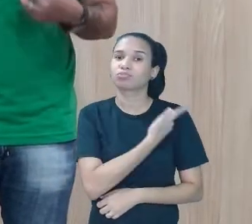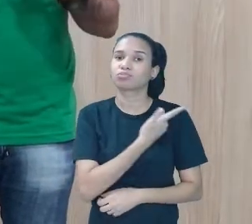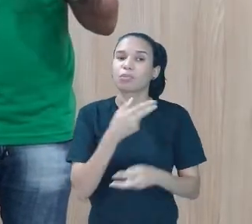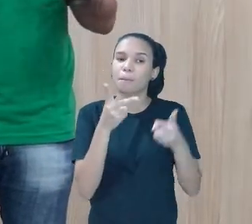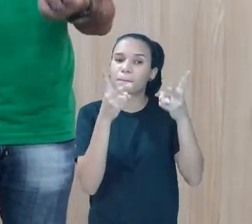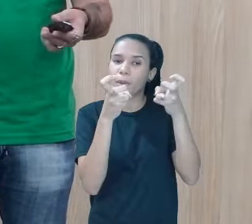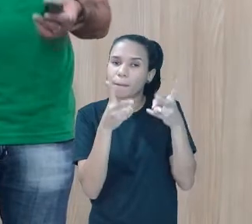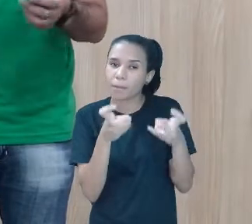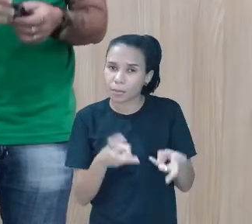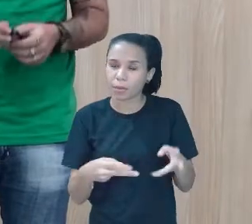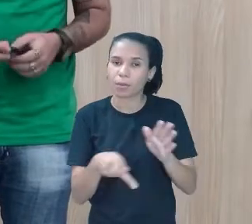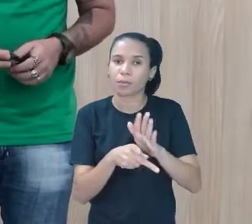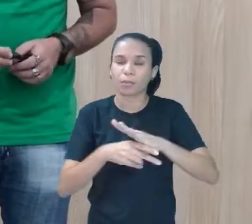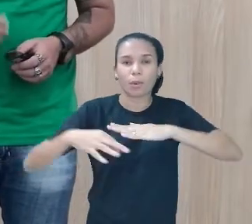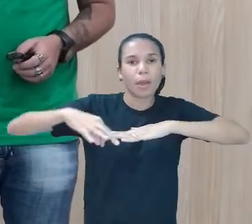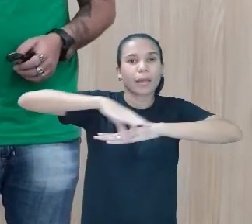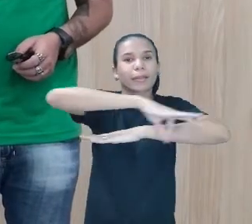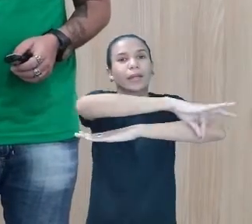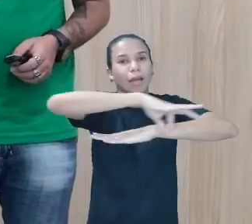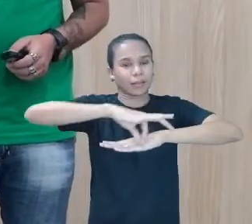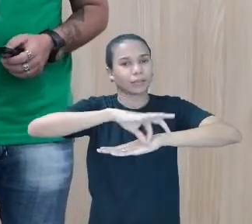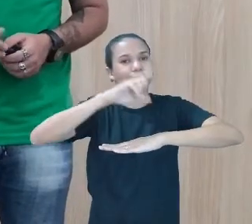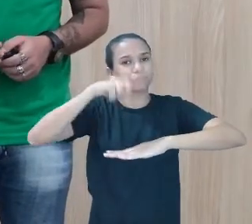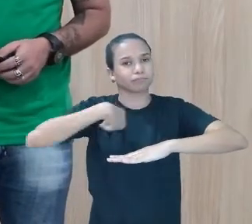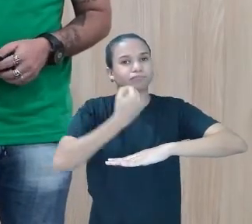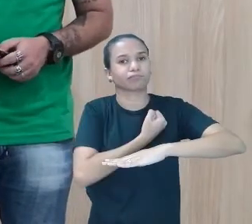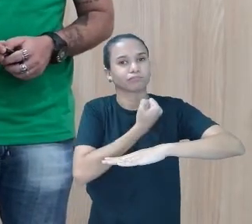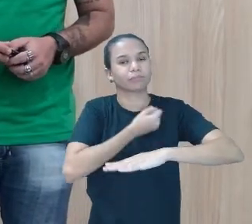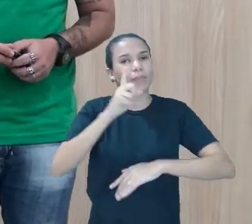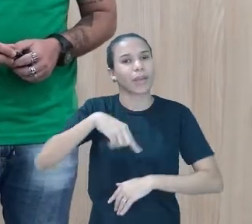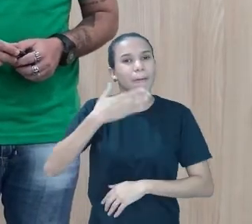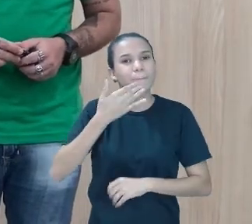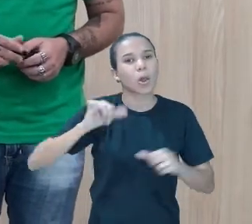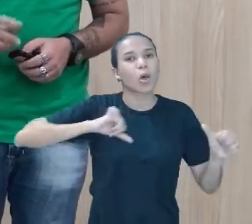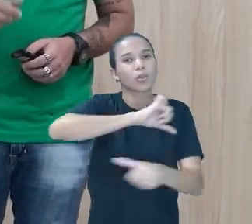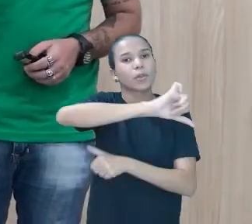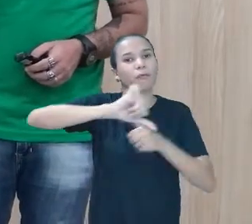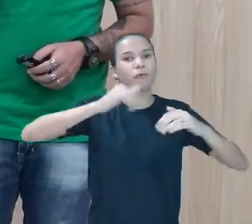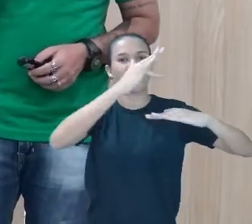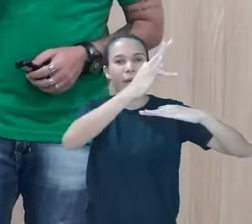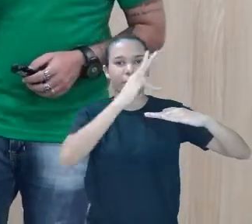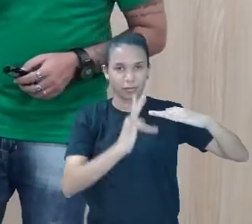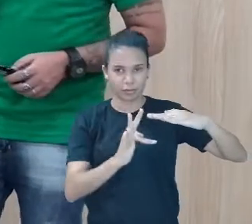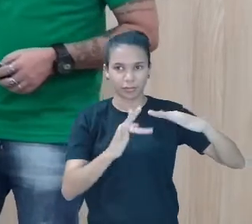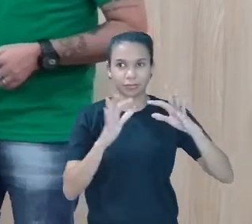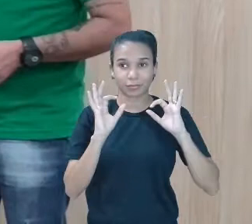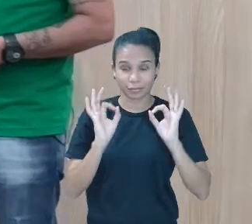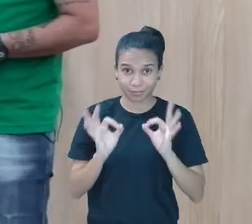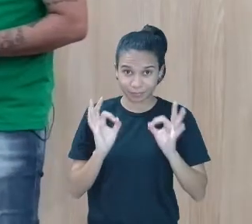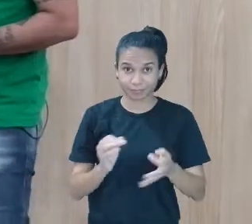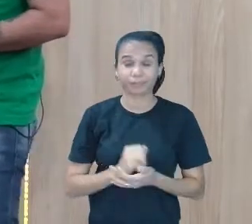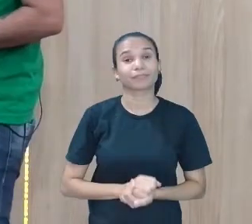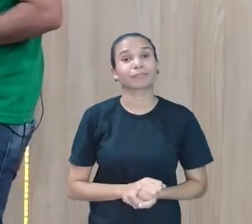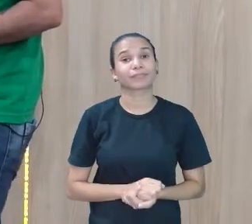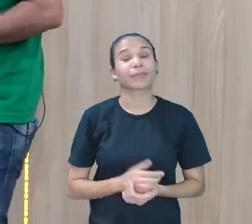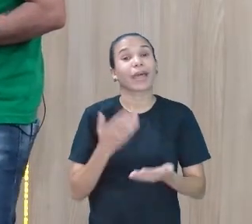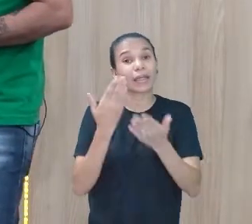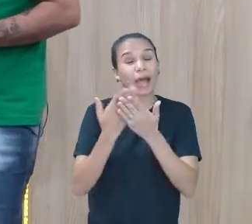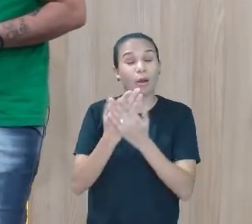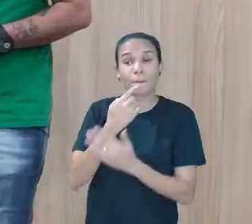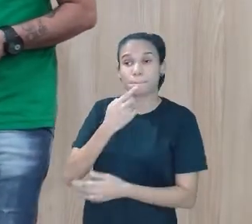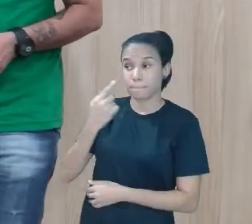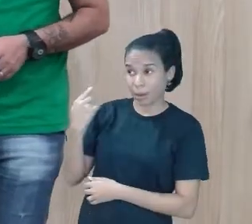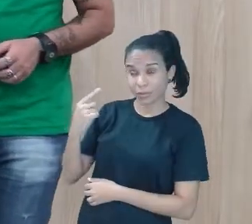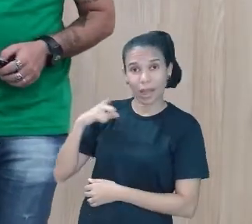fazer a identificação na reta numérica, é mais adequado a gente transformar em frações decimais, tá certo? Da